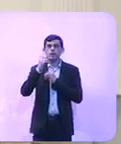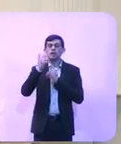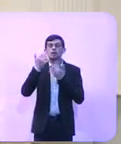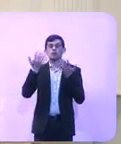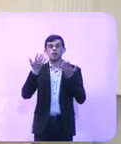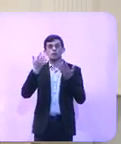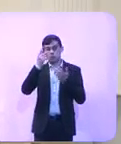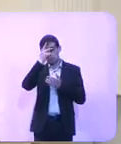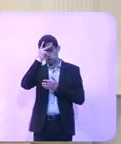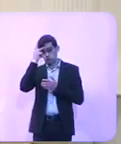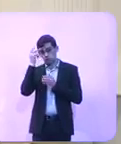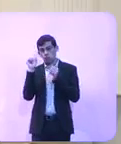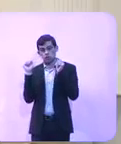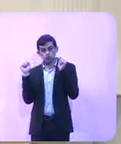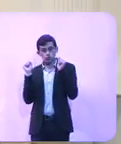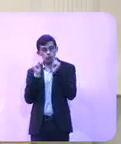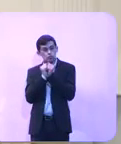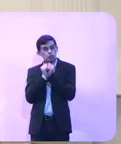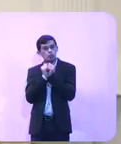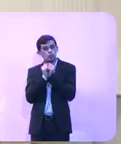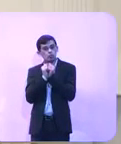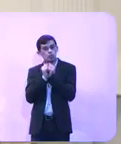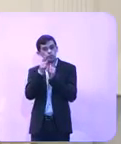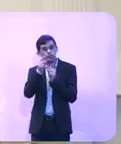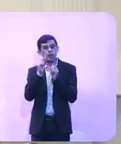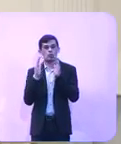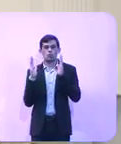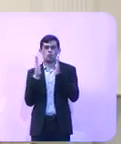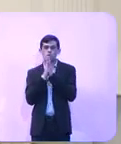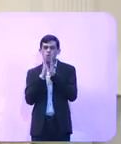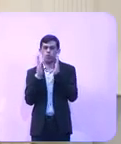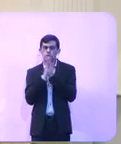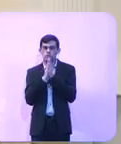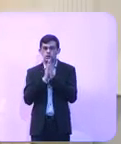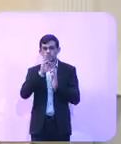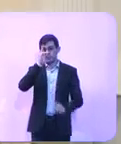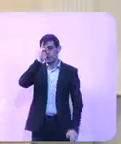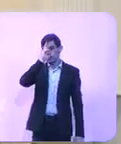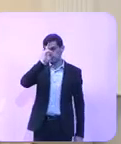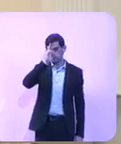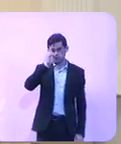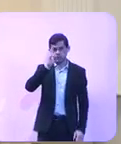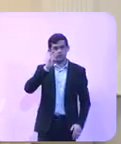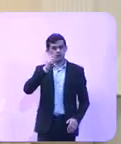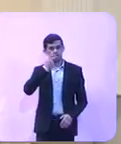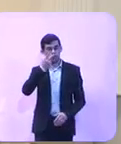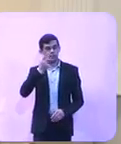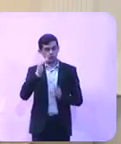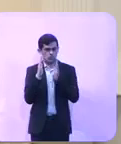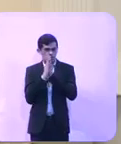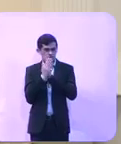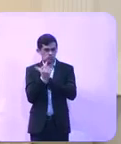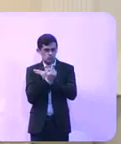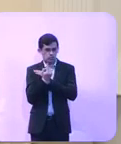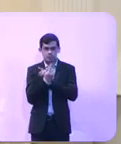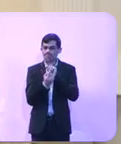um companheiro de oração caminhe com você nas suas batalhas. Lembra que eu falei que essa não é uma oração para a gente fazer